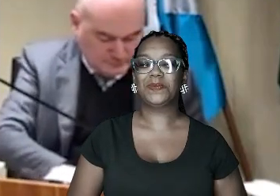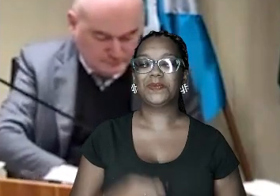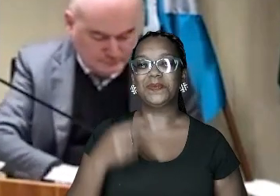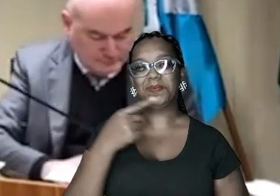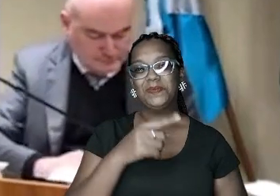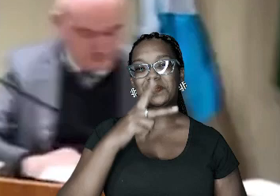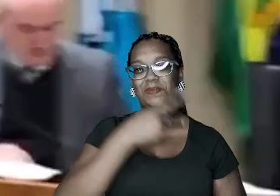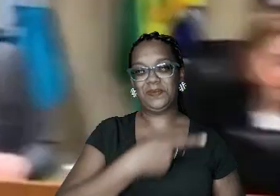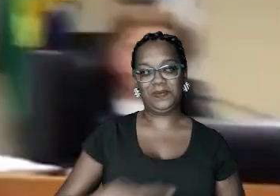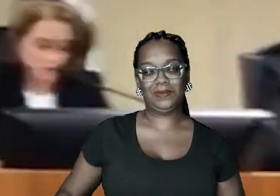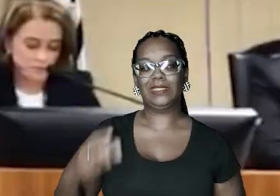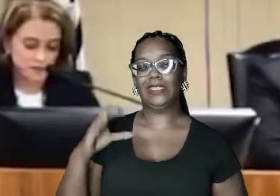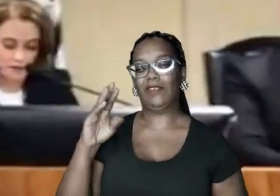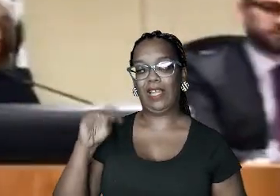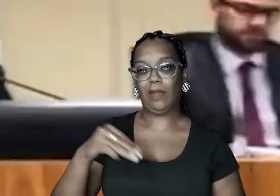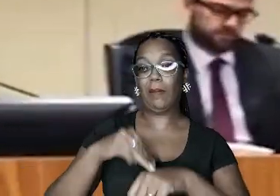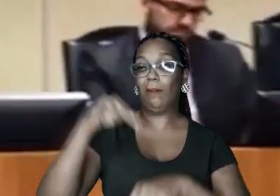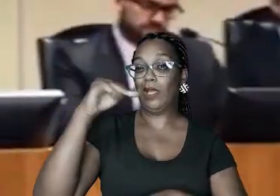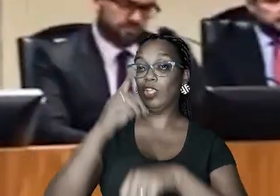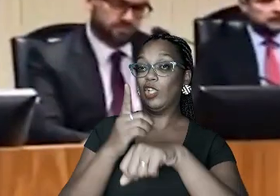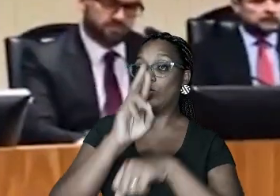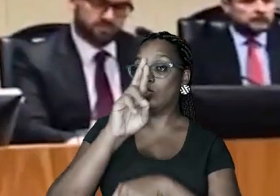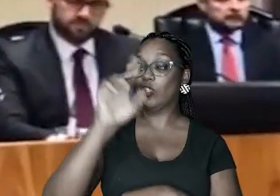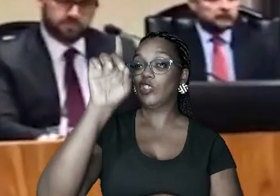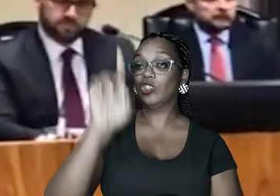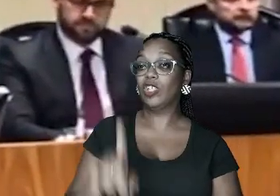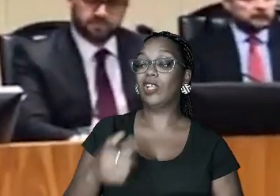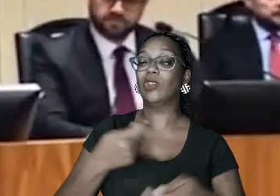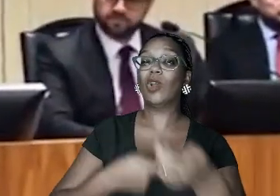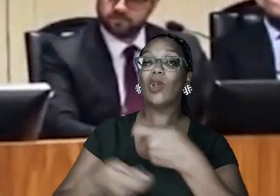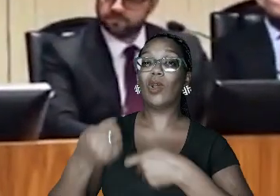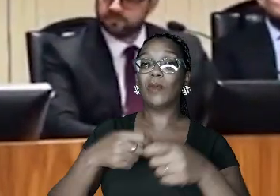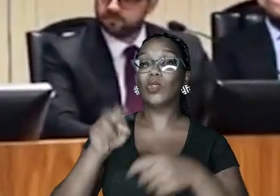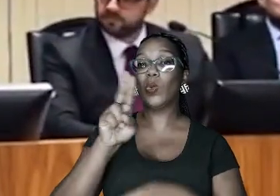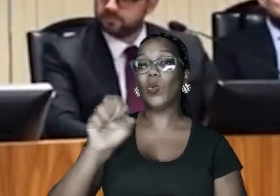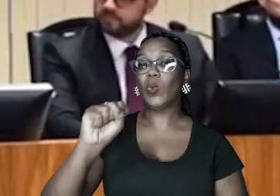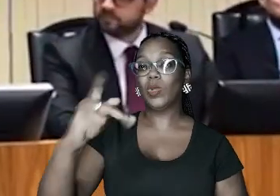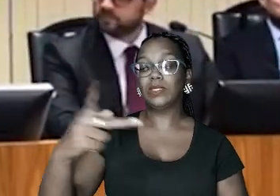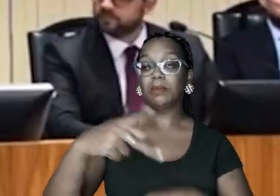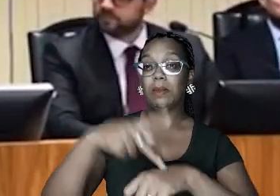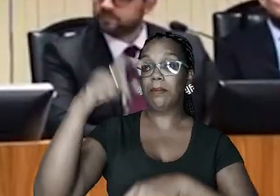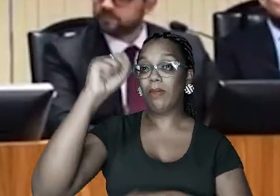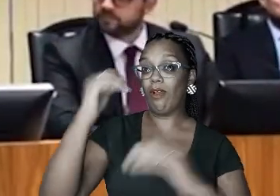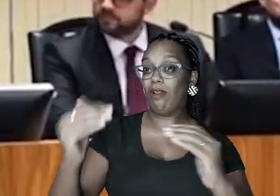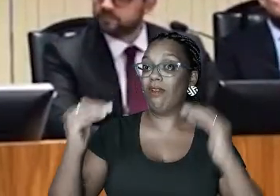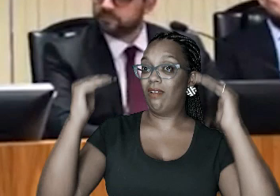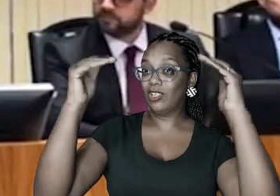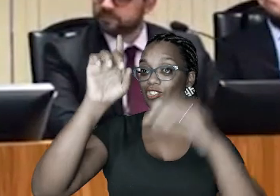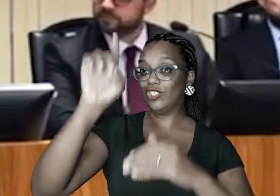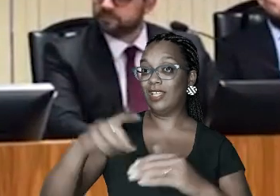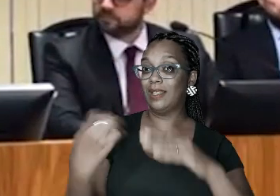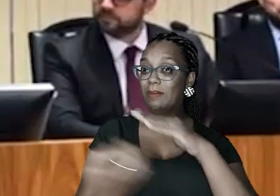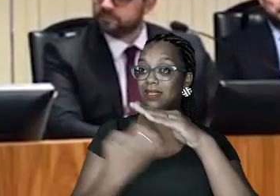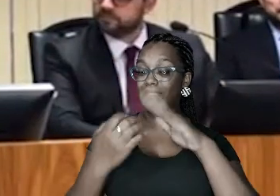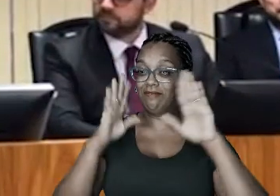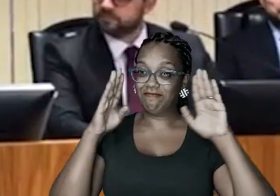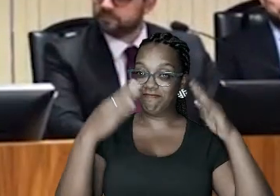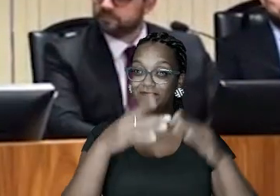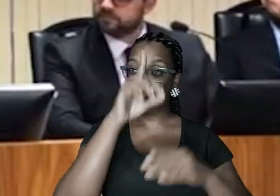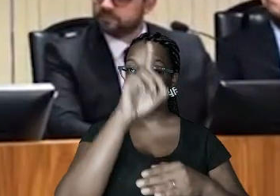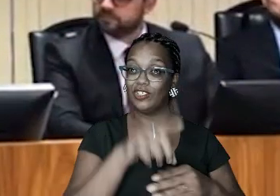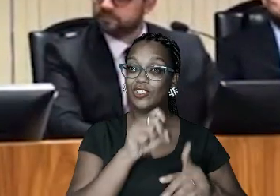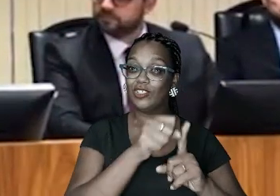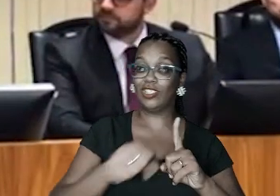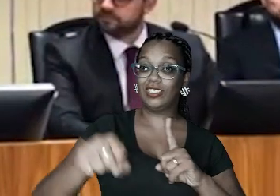cvm é Mestre Doutor em Direito Comercial pela USP pós-graduado em Direito Empresarial com concentração em Direito societário Mercado